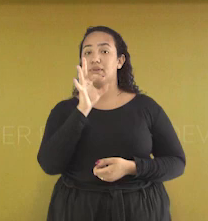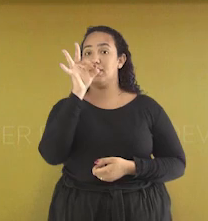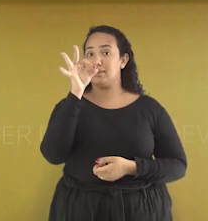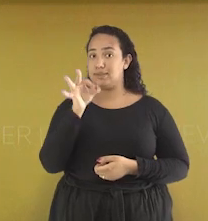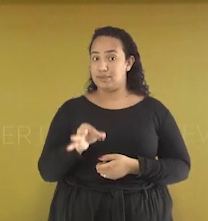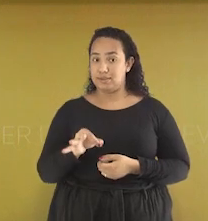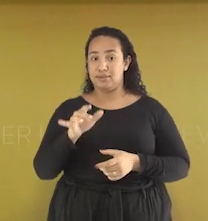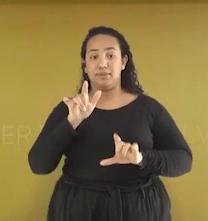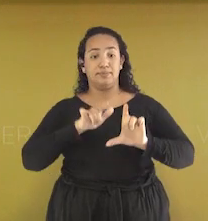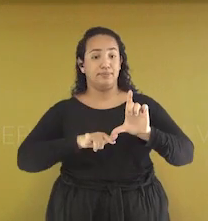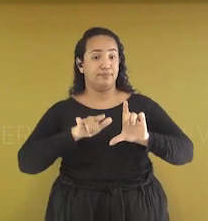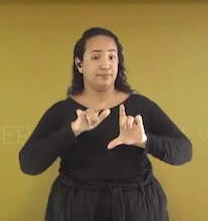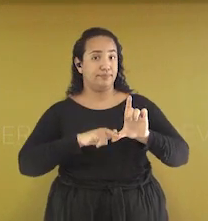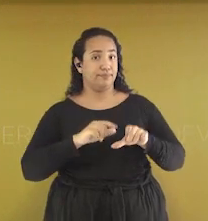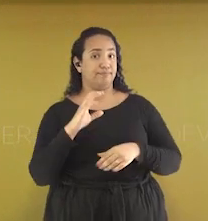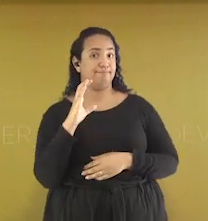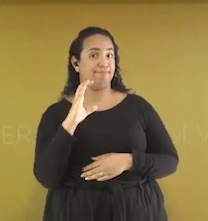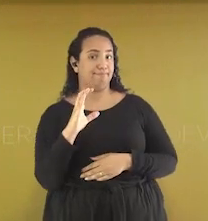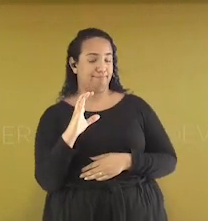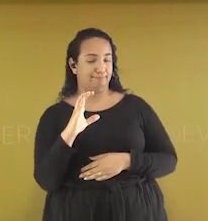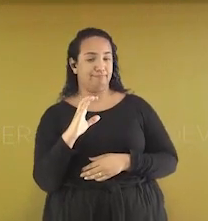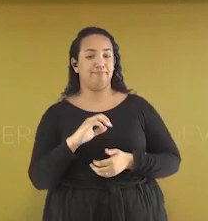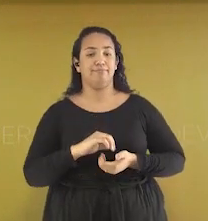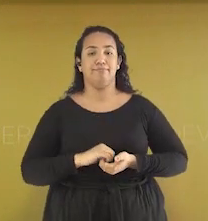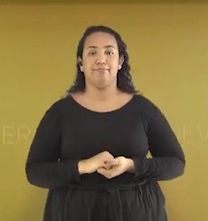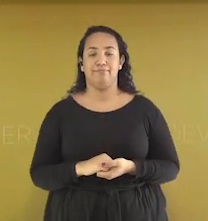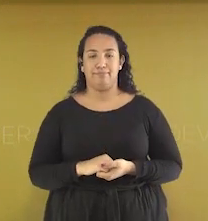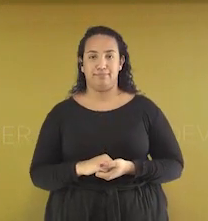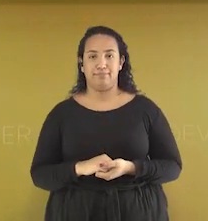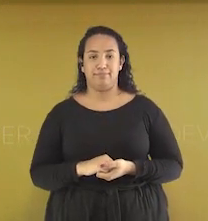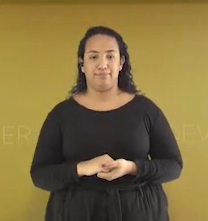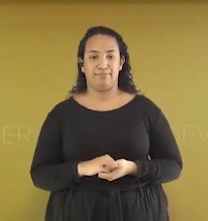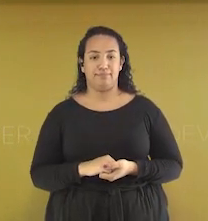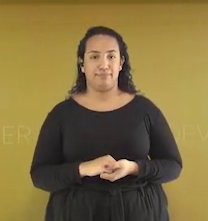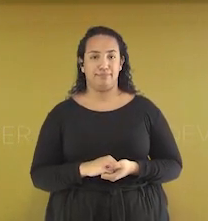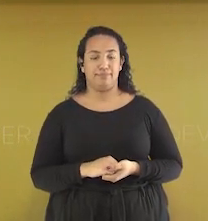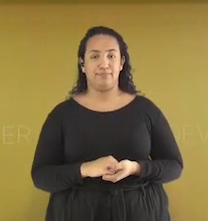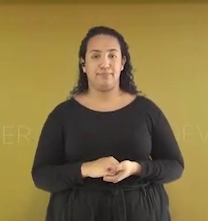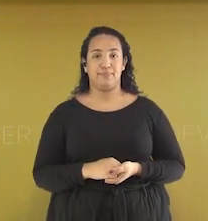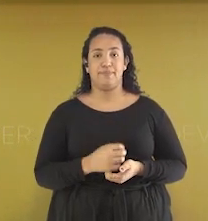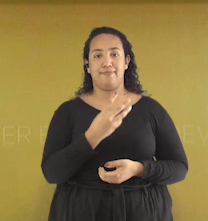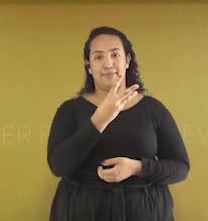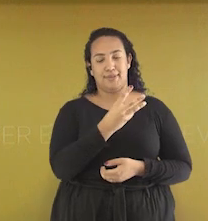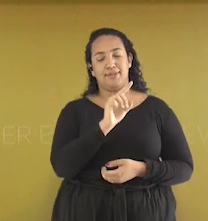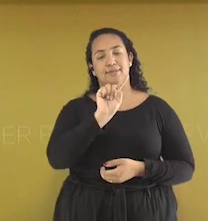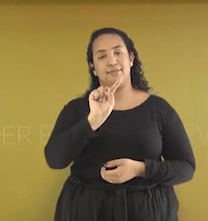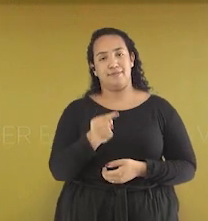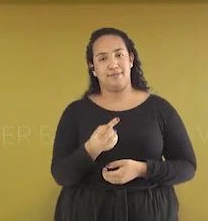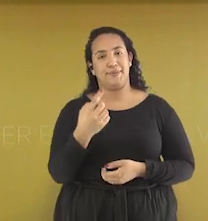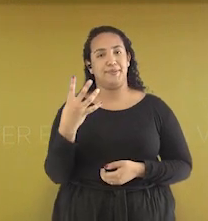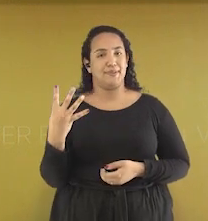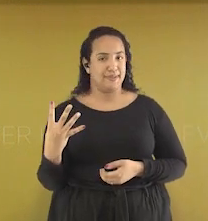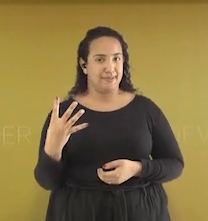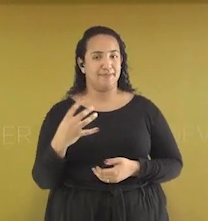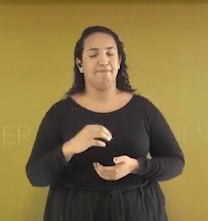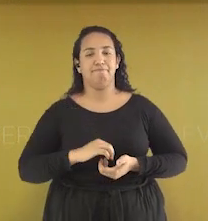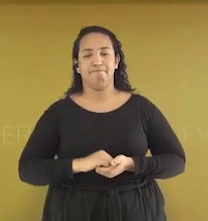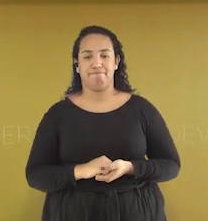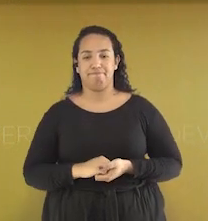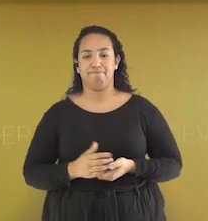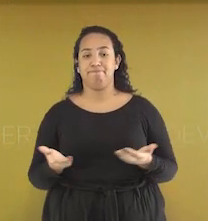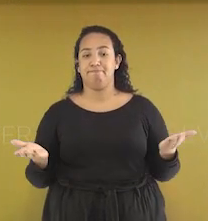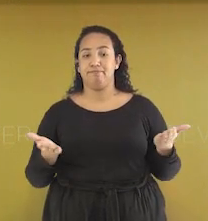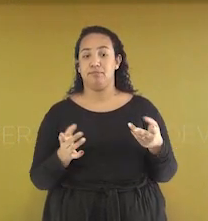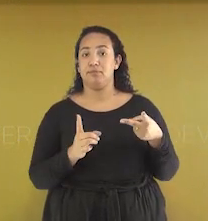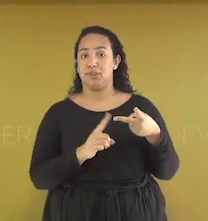Resposta certa, ele está na letra C. 3 inteiros e 4